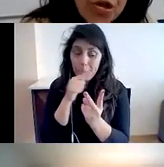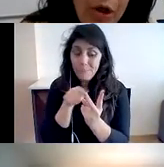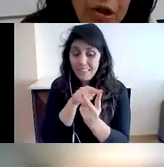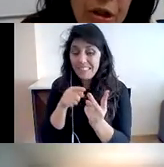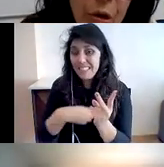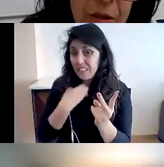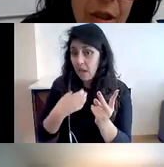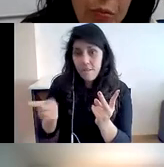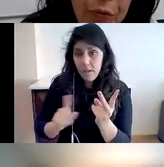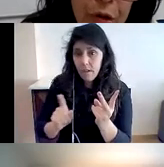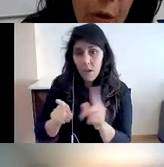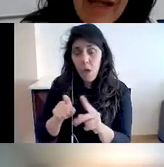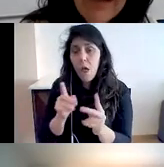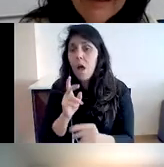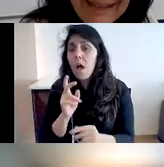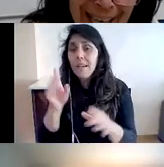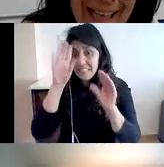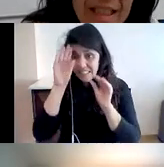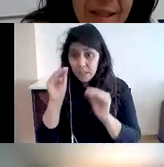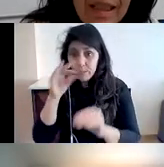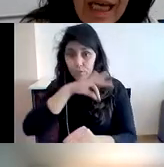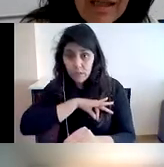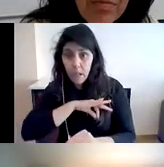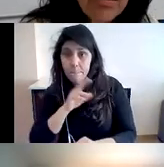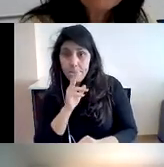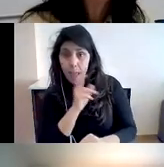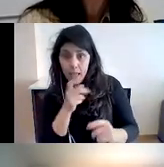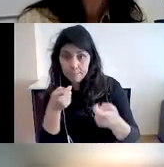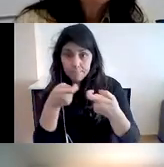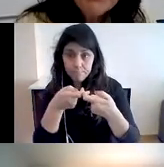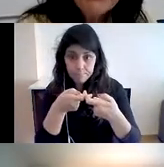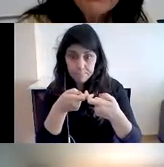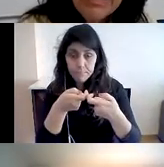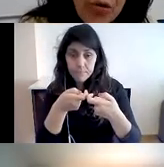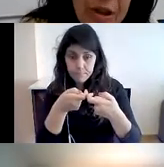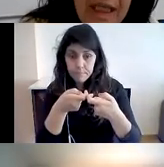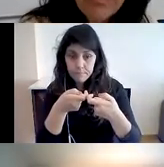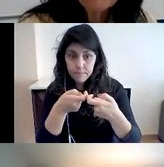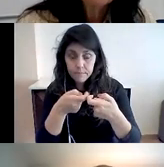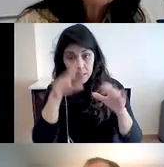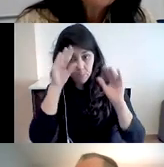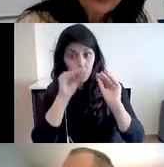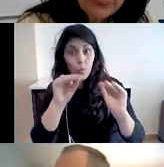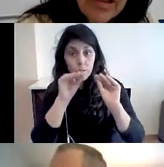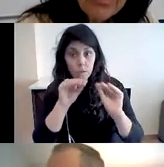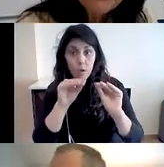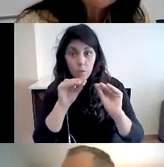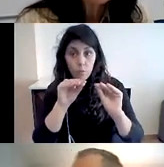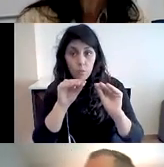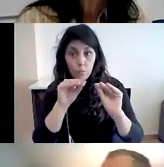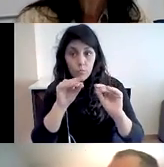muitas das respostas que o ensino profissional traz designadamente para a educação